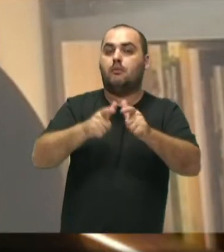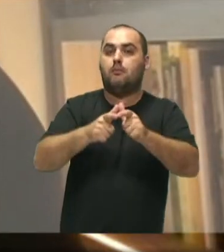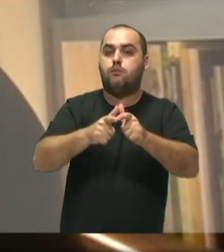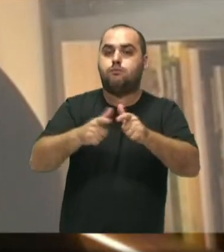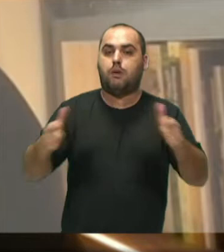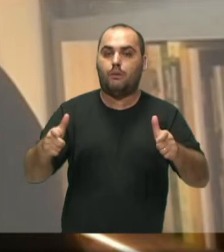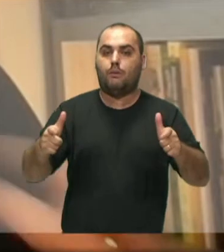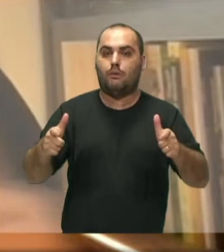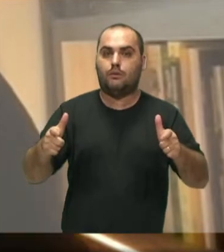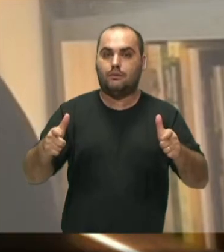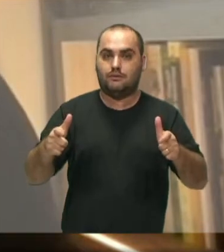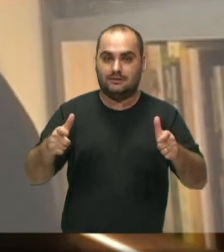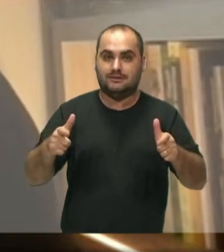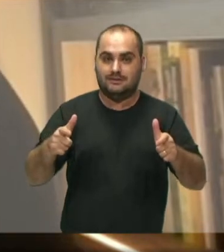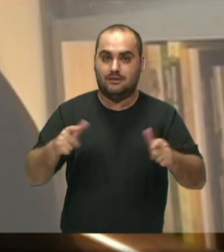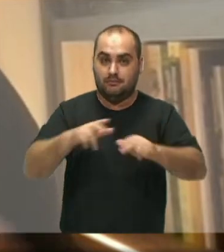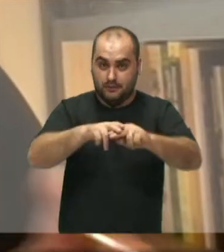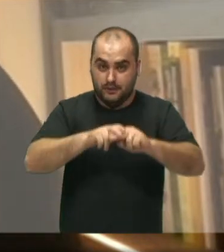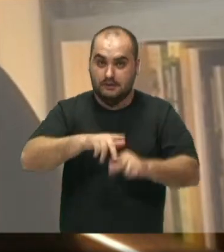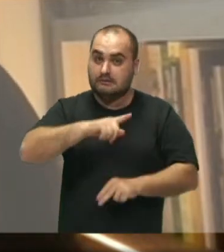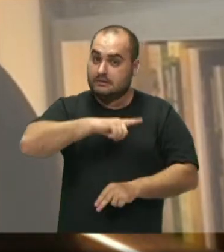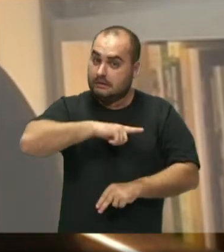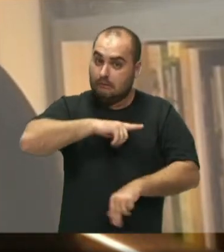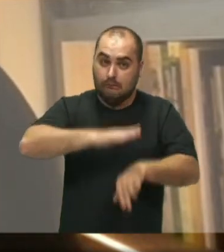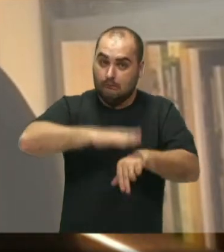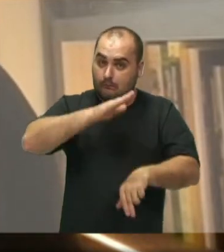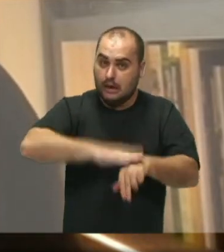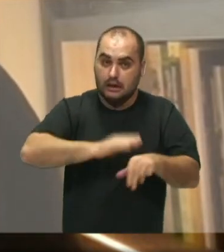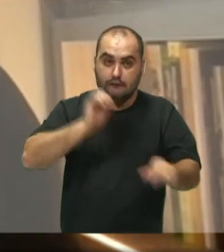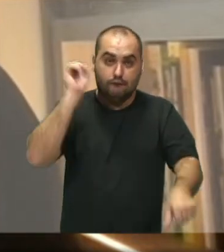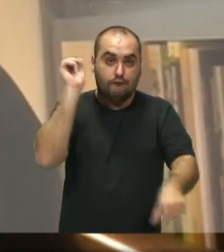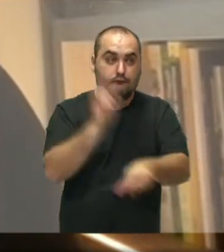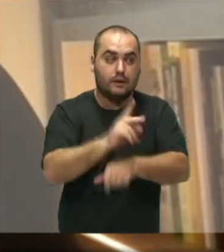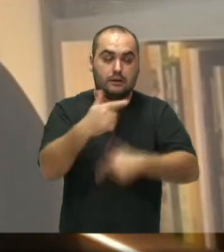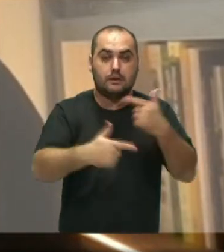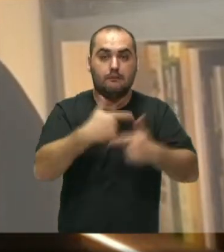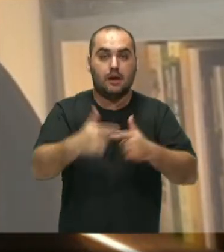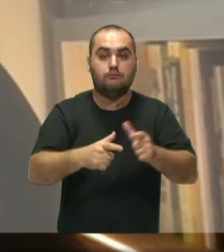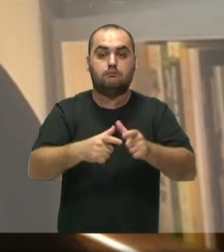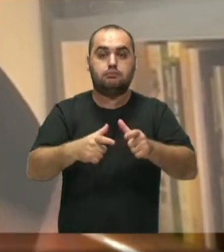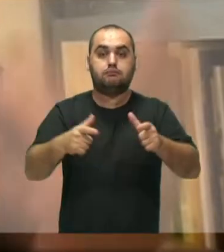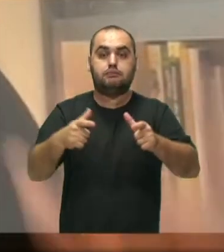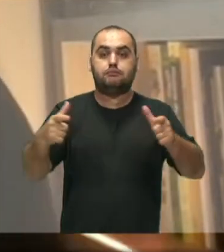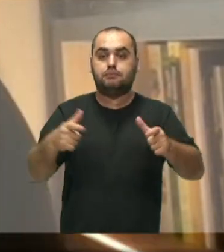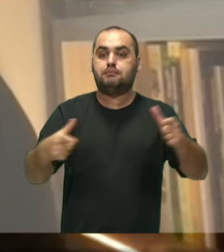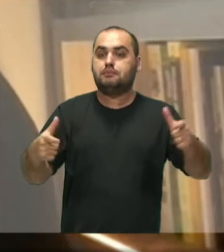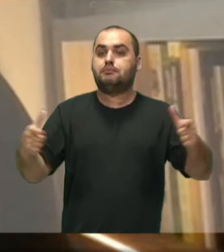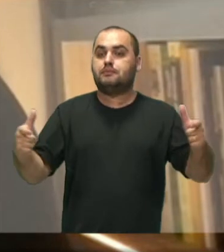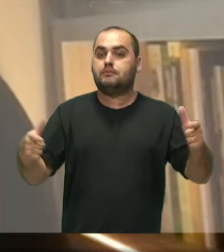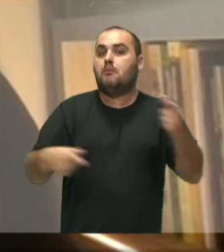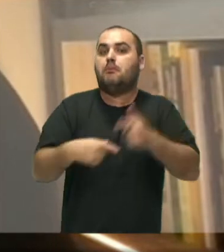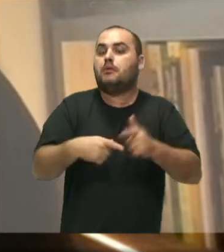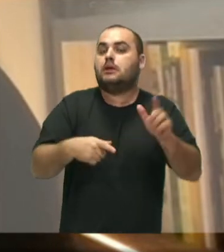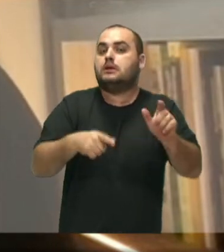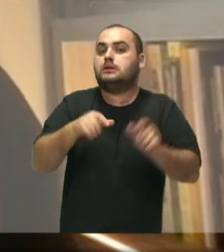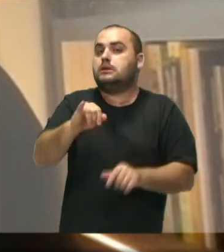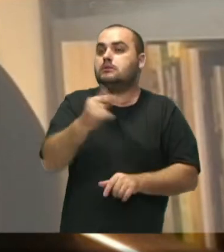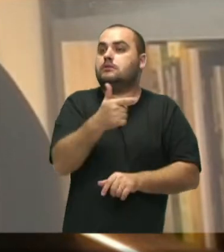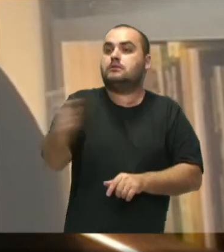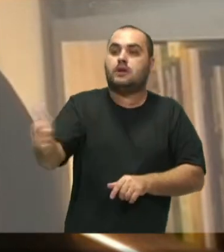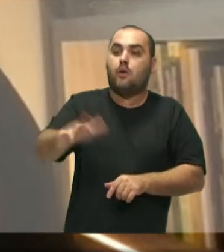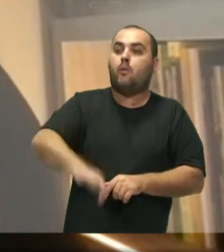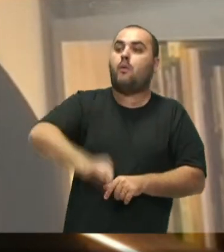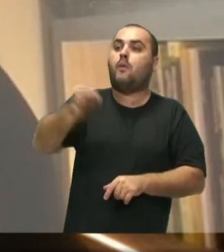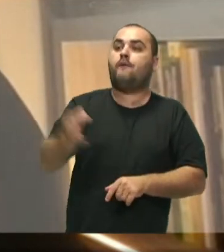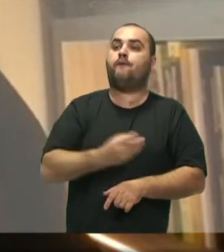tamanho aí com isso gera também uma demanda de empregos muito grande porque senão a cidade cresce mas perde qualidade de vida